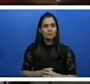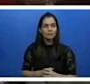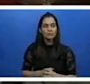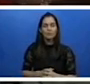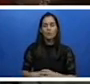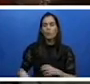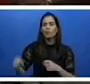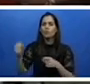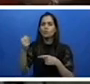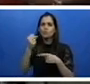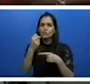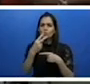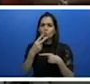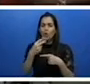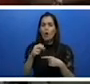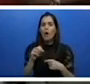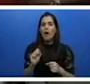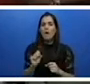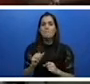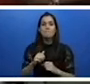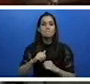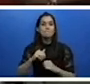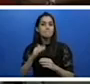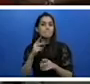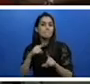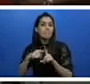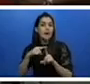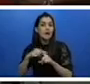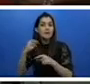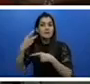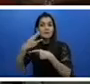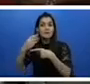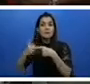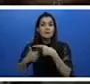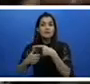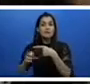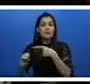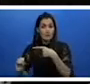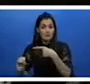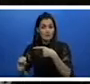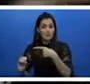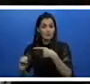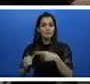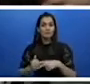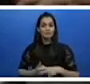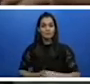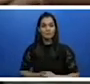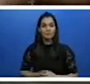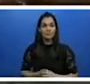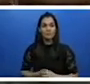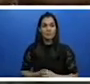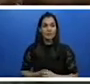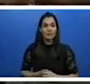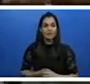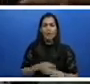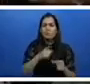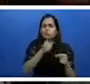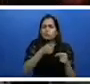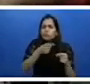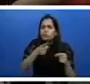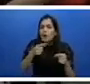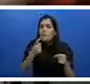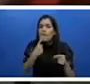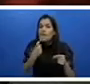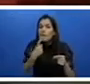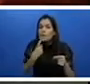décimos, porque essa parte aqui foi dividida em 10 e eu peguei 3 risquinhos, tá? A medida da linha vermelha, ela